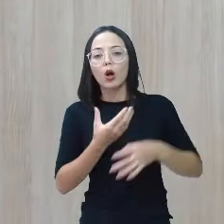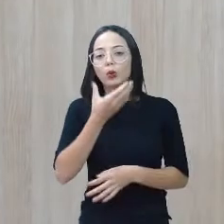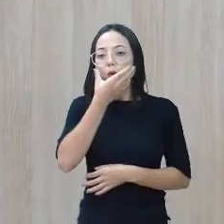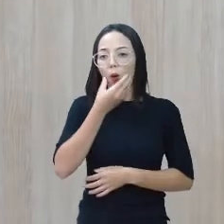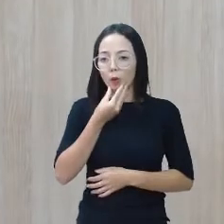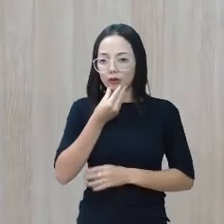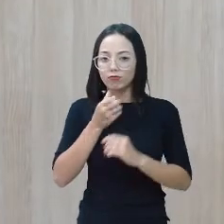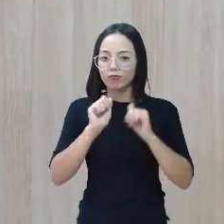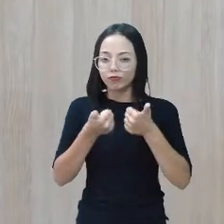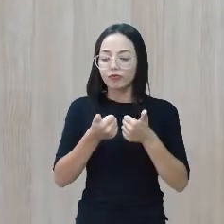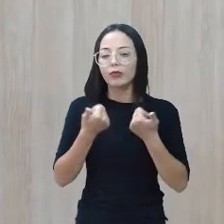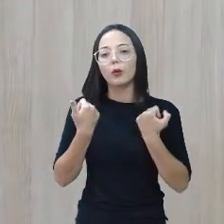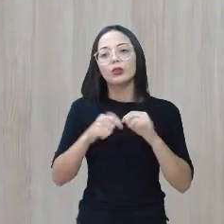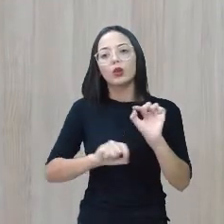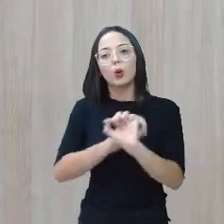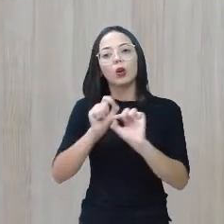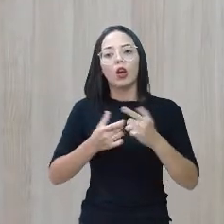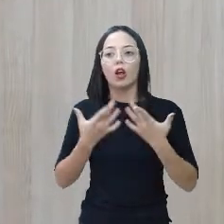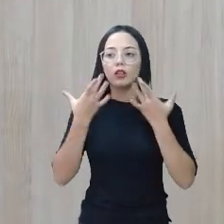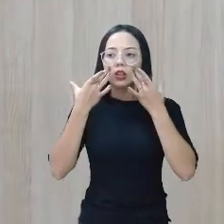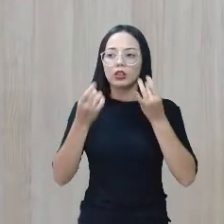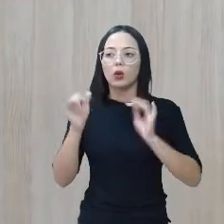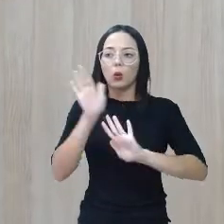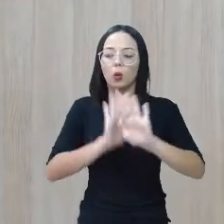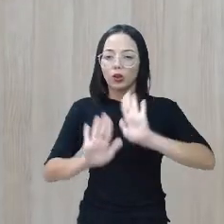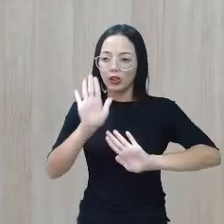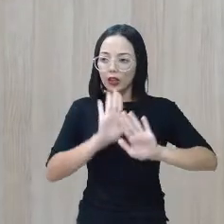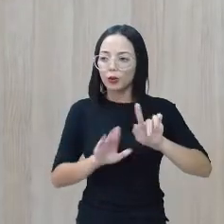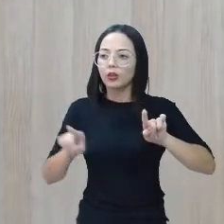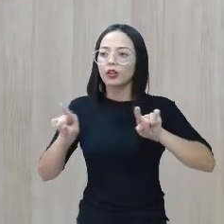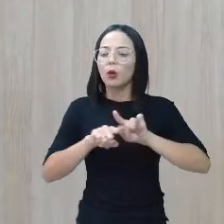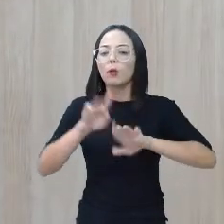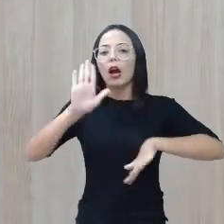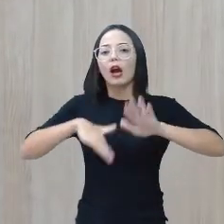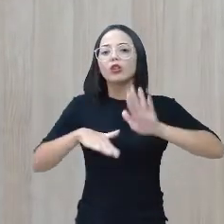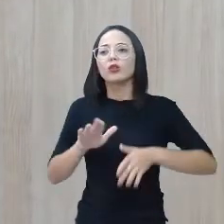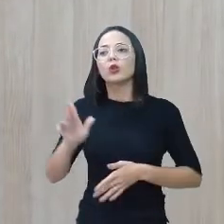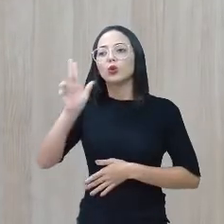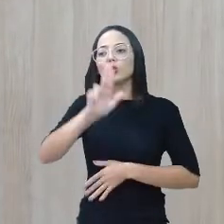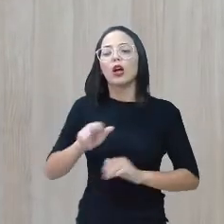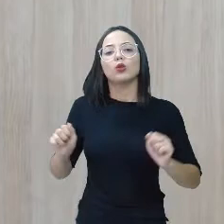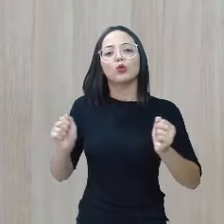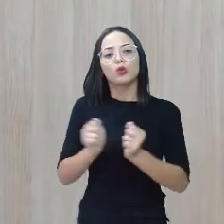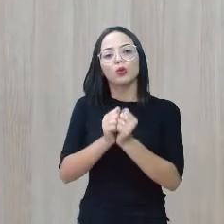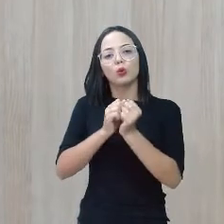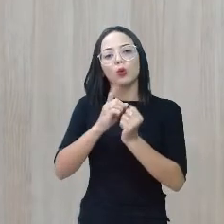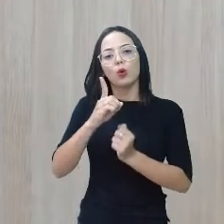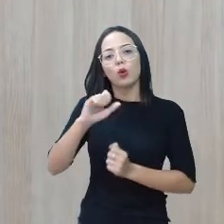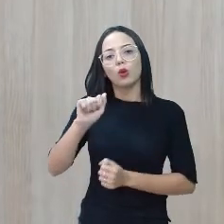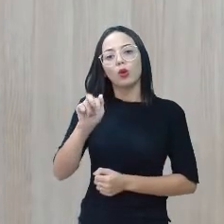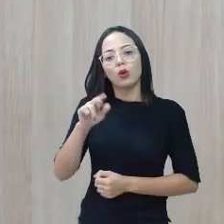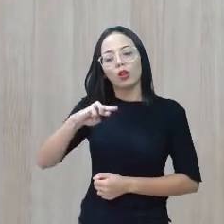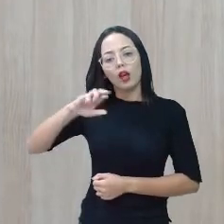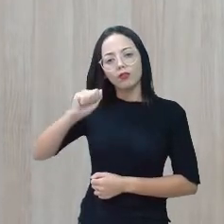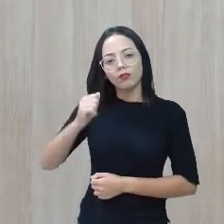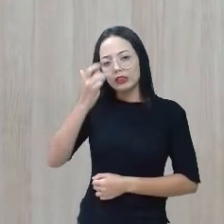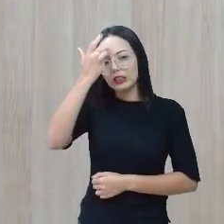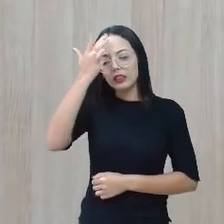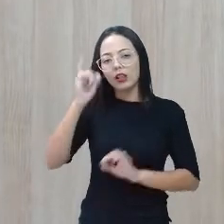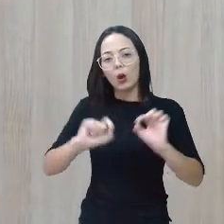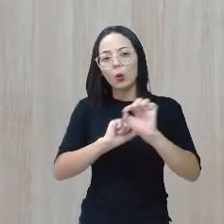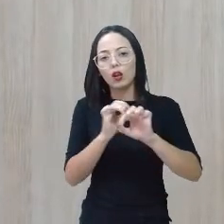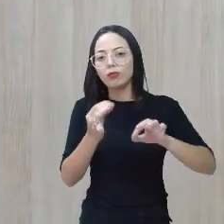Então, merece bastante atenção. E nós vimos que às vezes ele é usado também com o diafragma para facilitar a colocação e